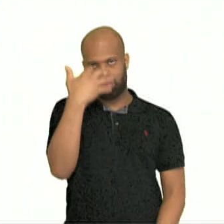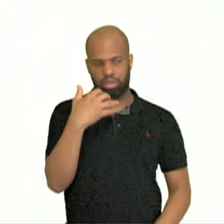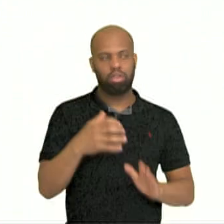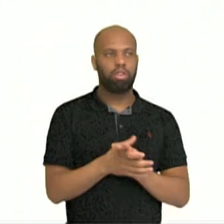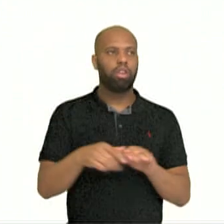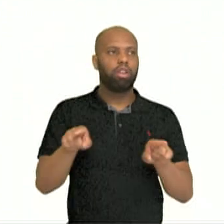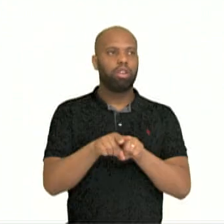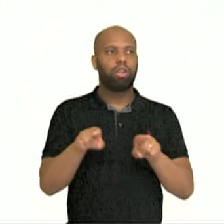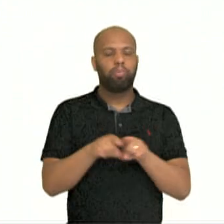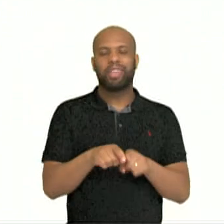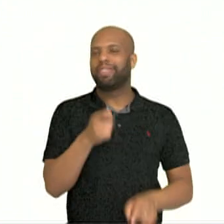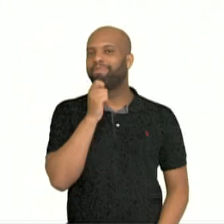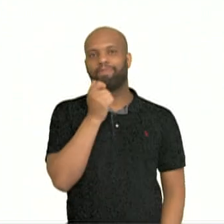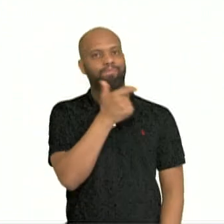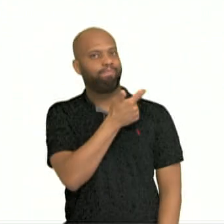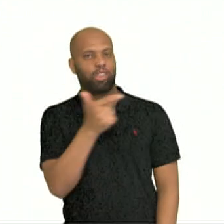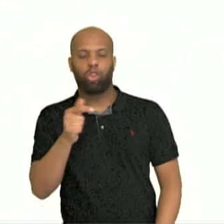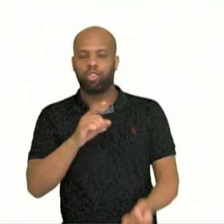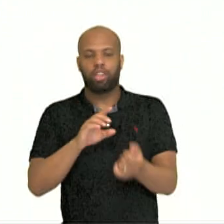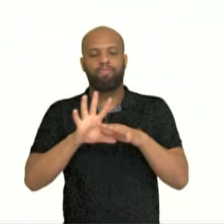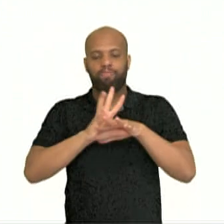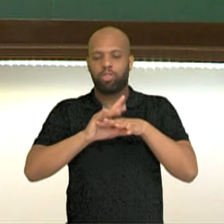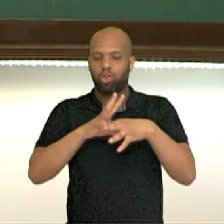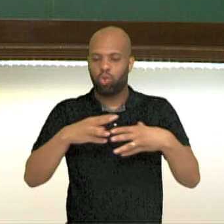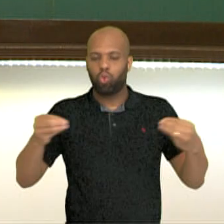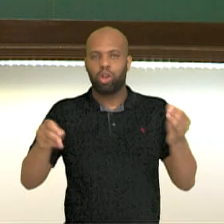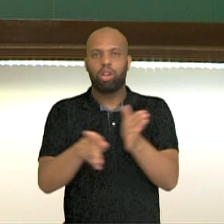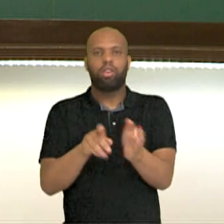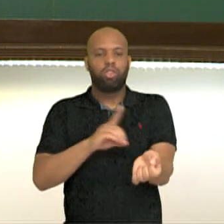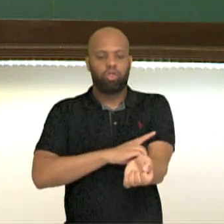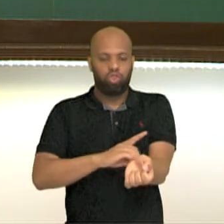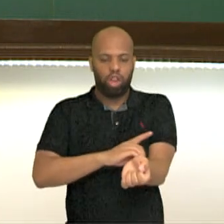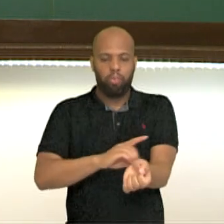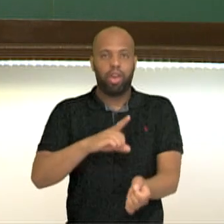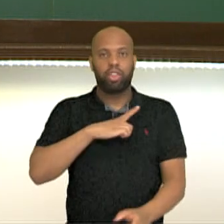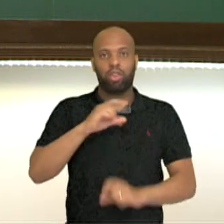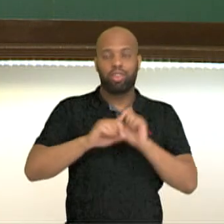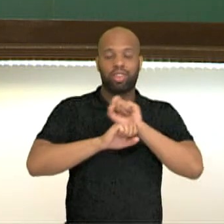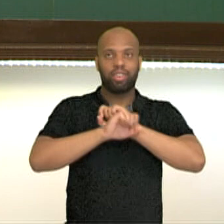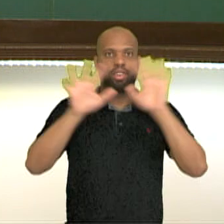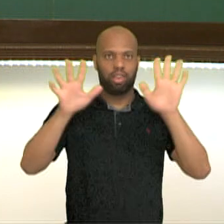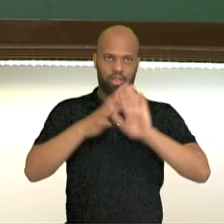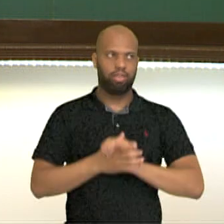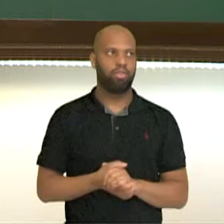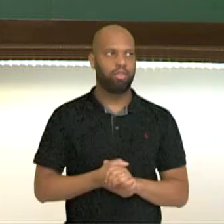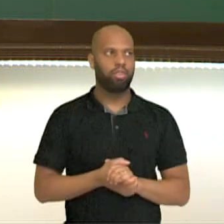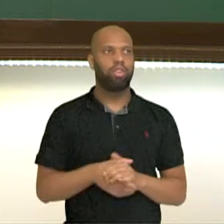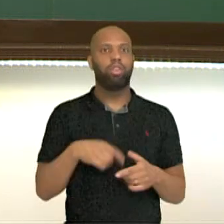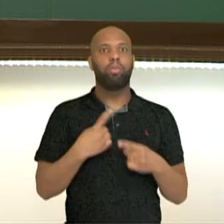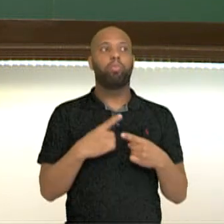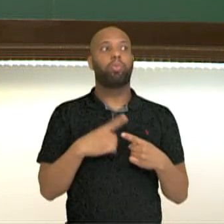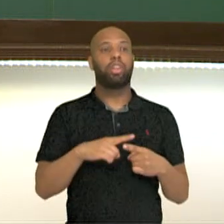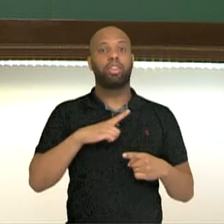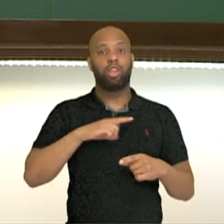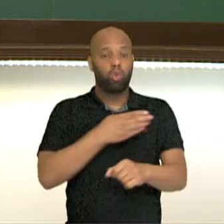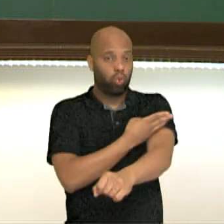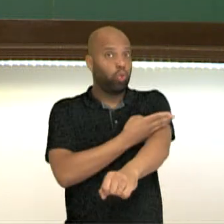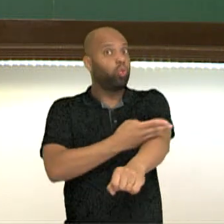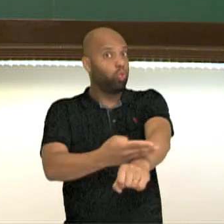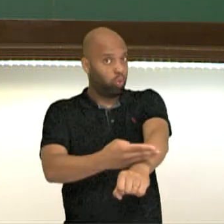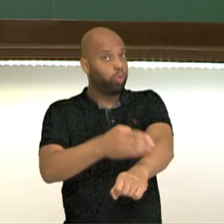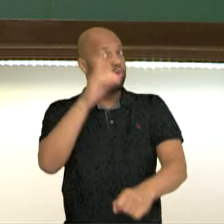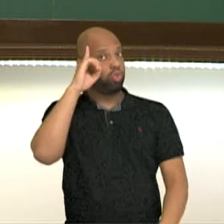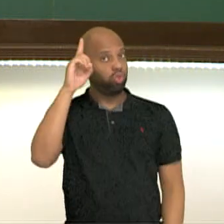e ainda não há cura para o diabetes. Isso também tem que ficar na nossa cabeça, pronto. Os nossos hábitos